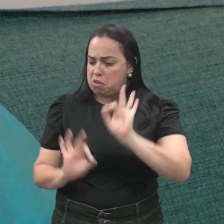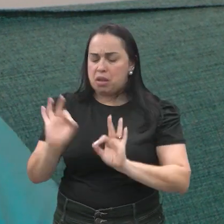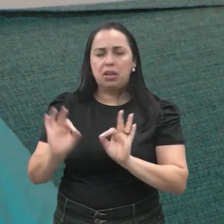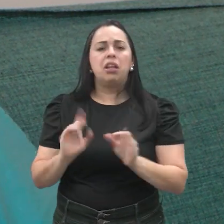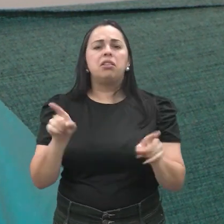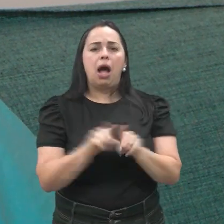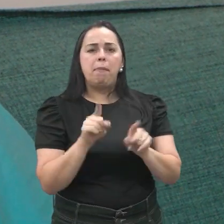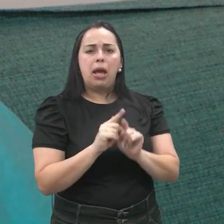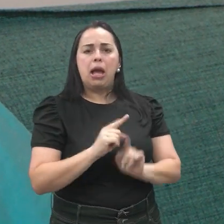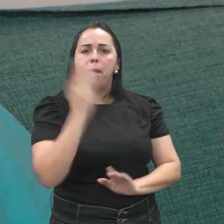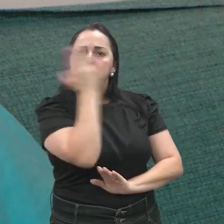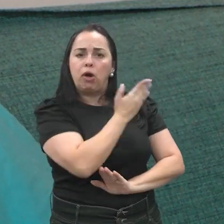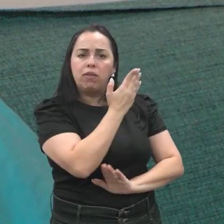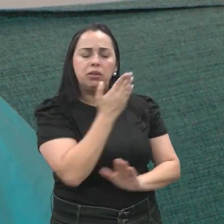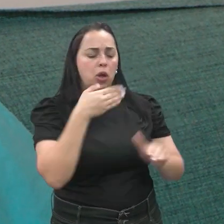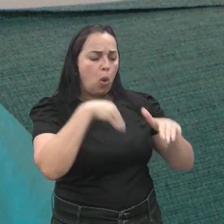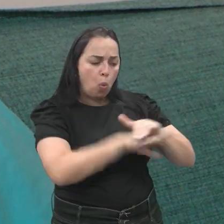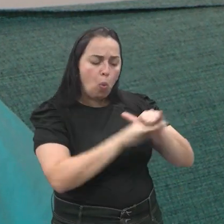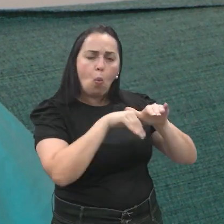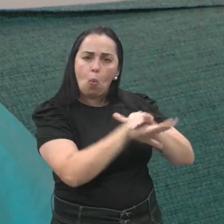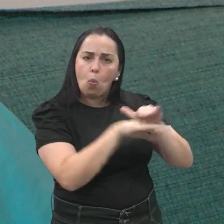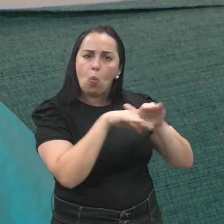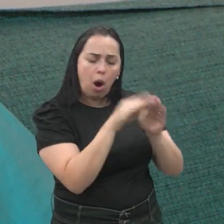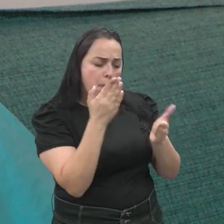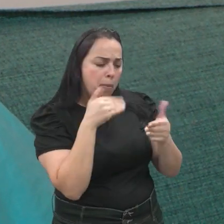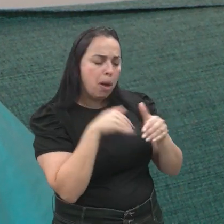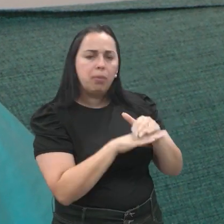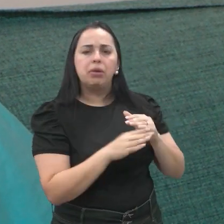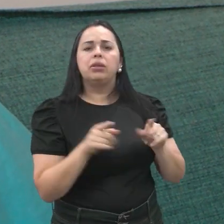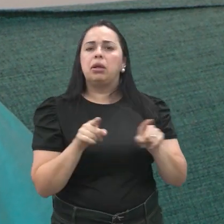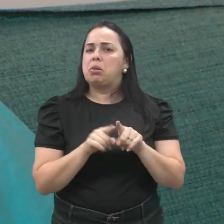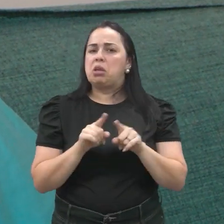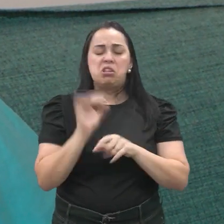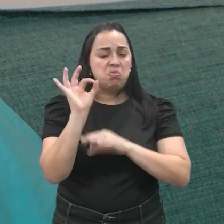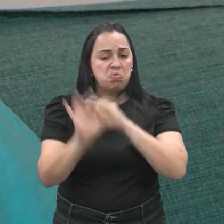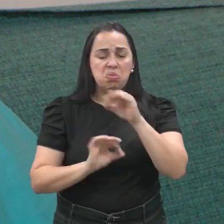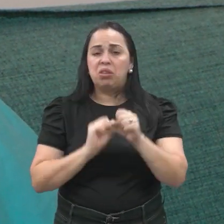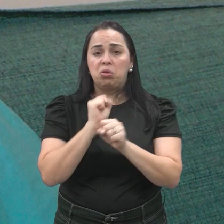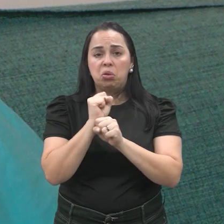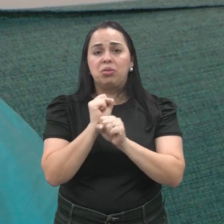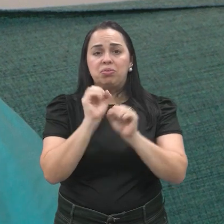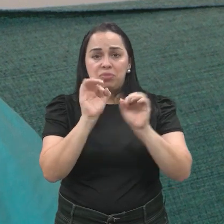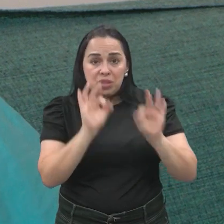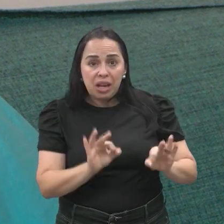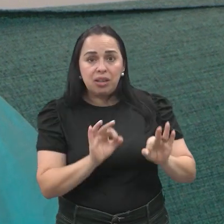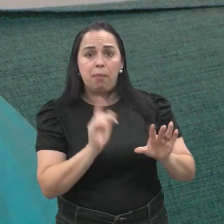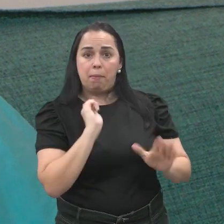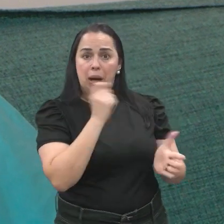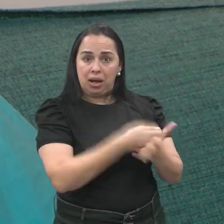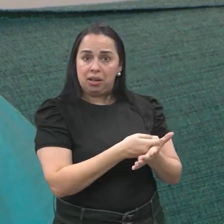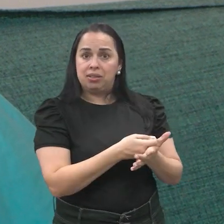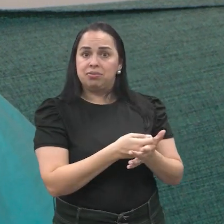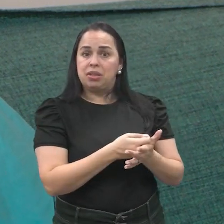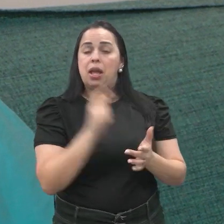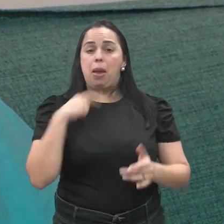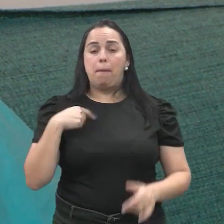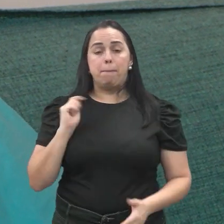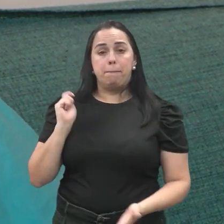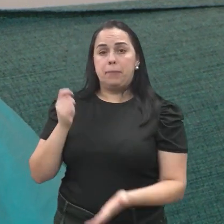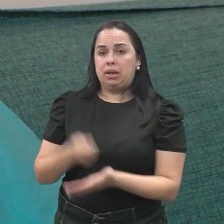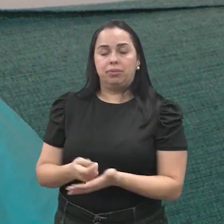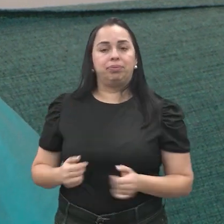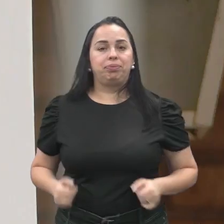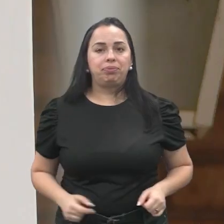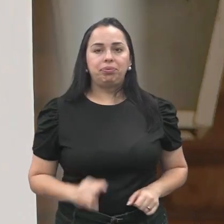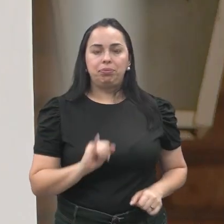Tem tudo, os recibos, tudo marcado. Igual, por exemplo, ano passado, desse ano, está tudo certinho aqui. Entendeu? Vê se eu pago tudo antes, se